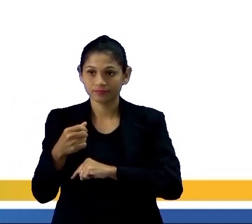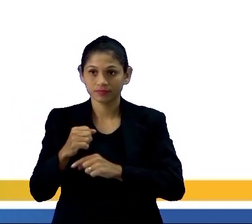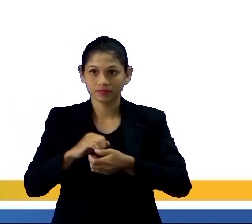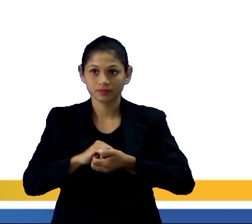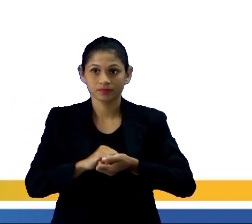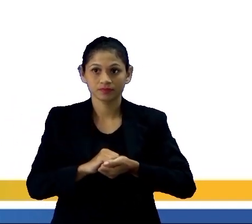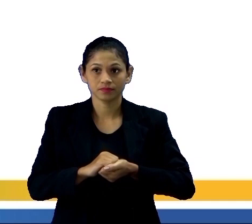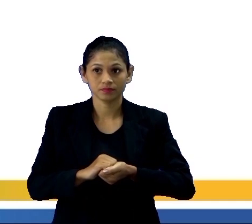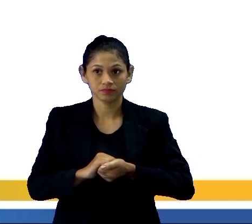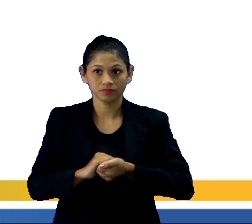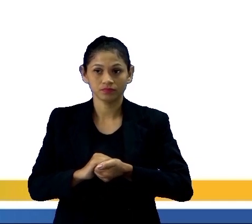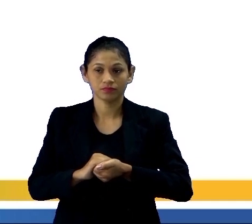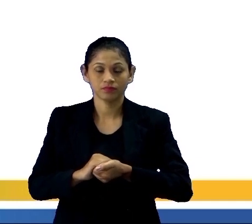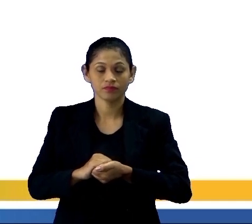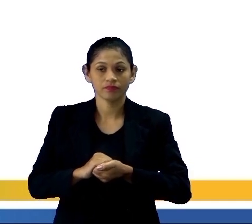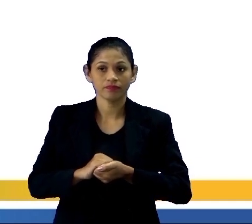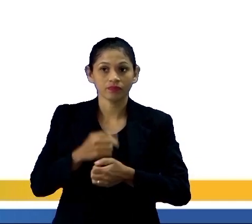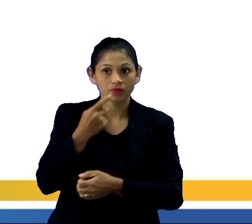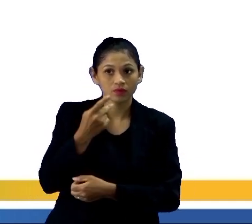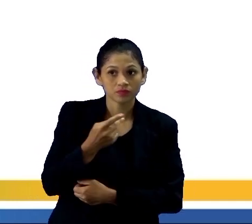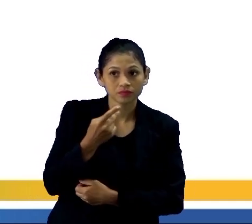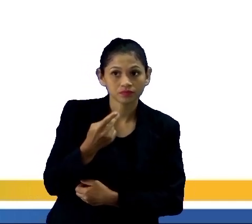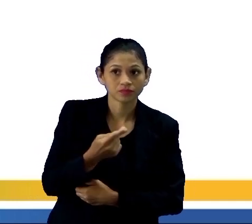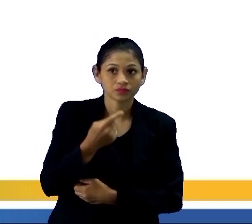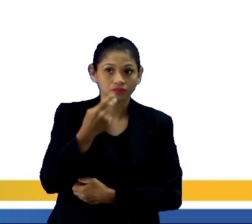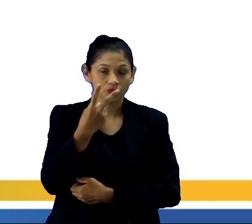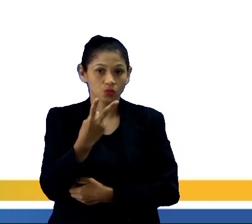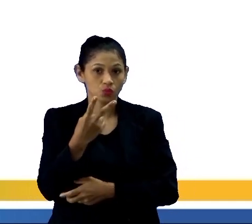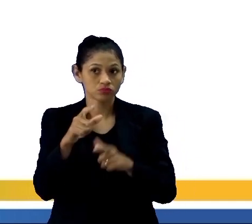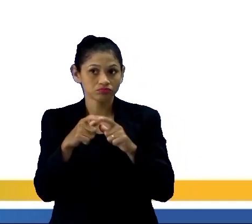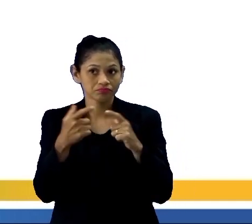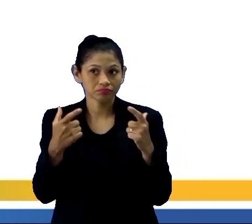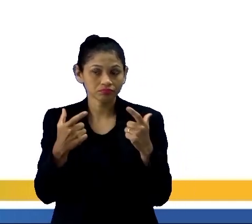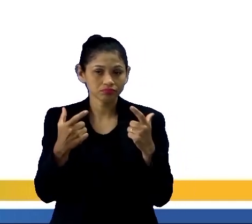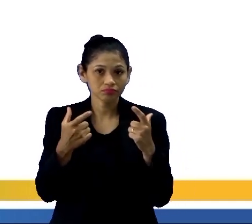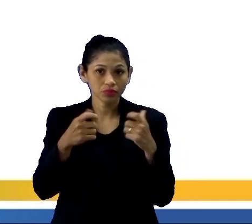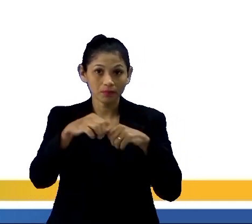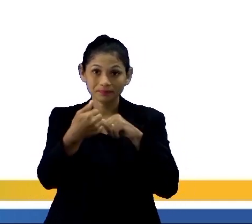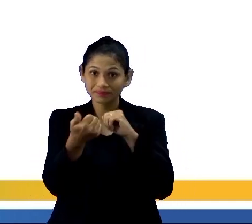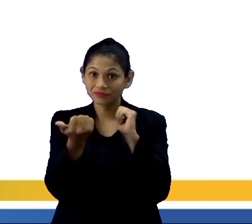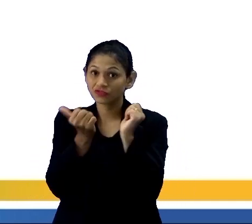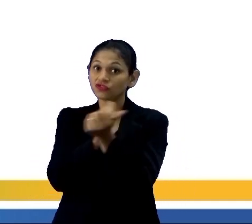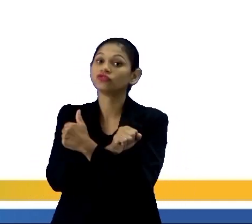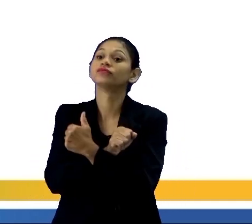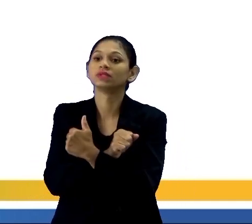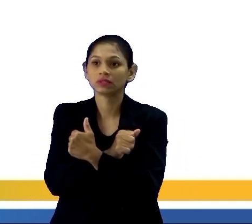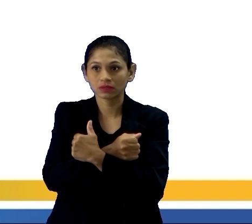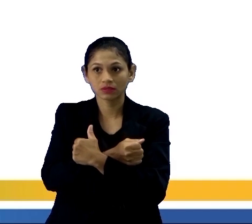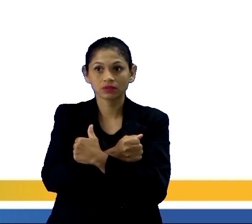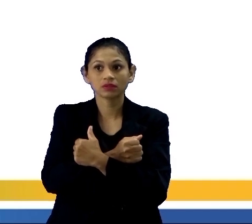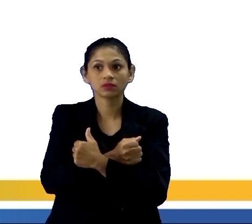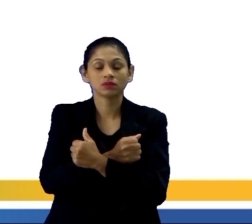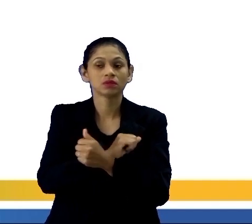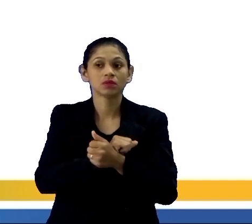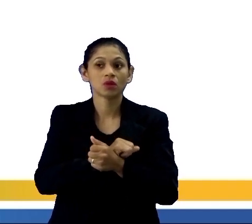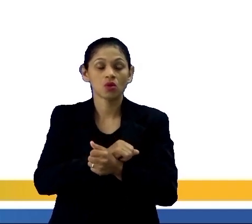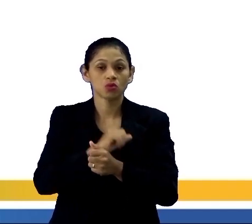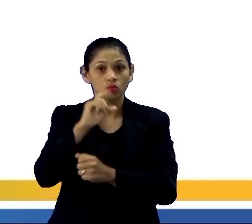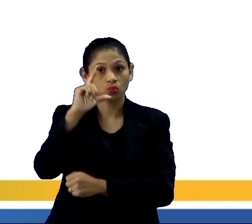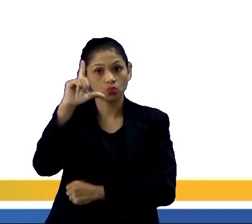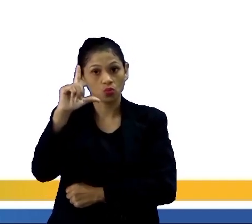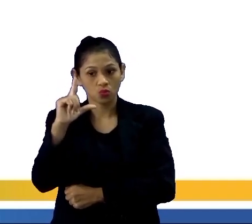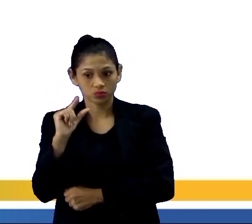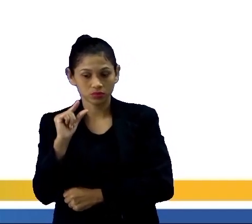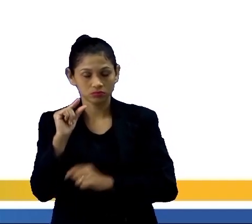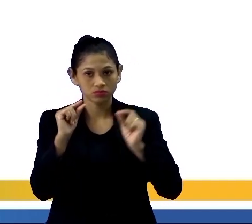Segundo, dizemos que duas grandezas são inversamente proporcionais quando uma aumenta e a outra diminui na mesma